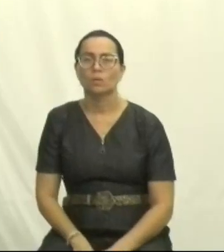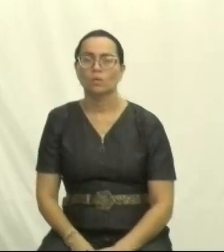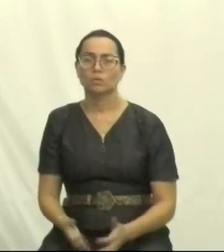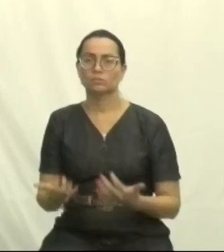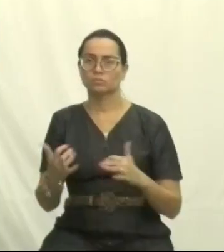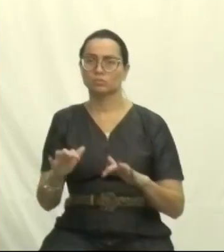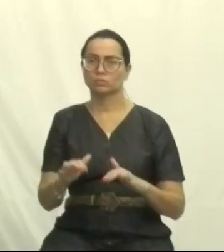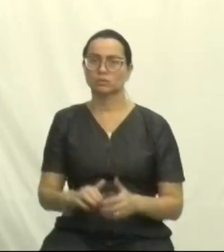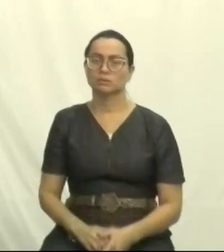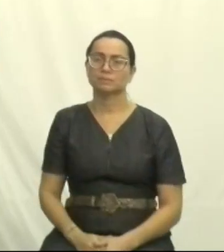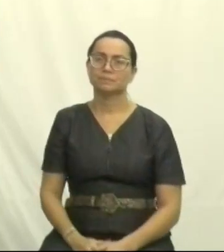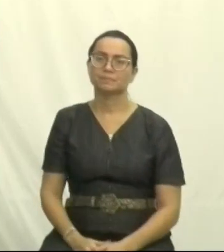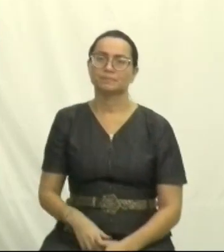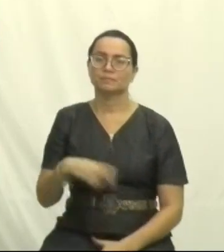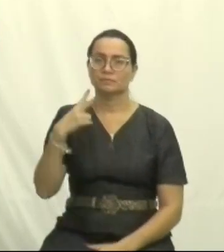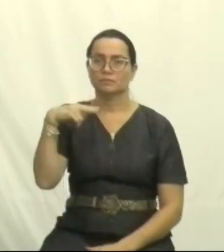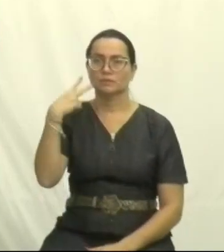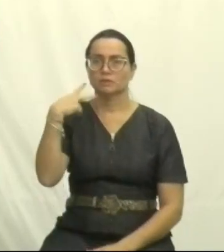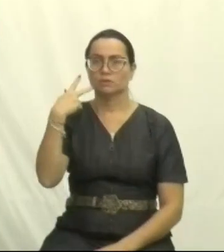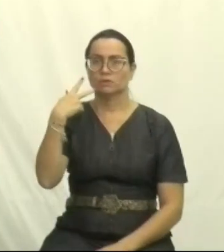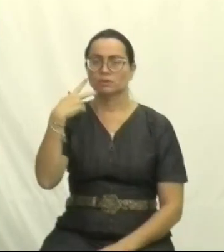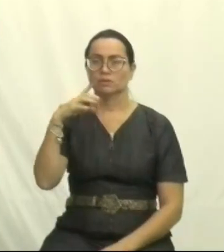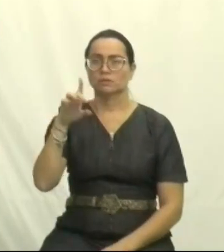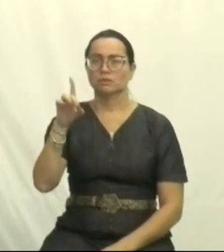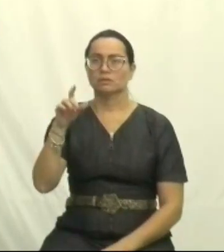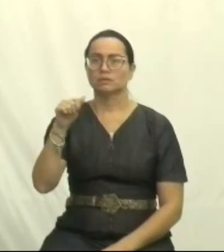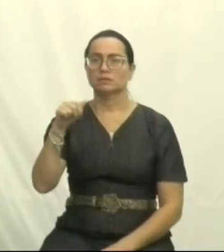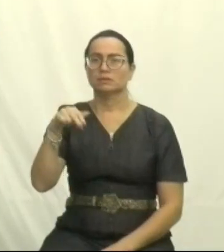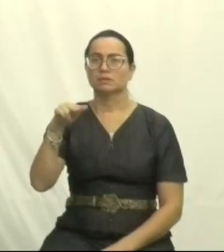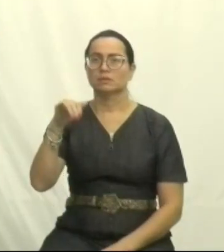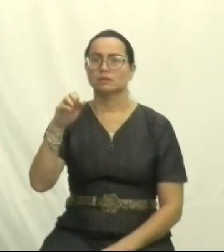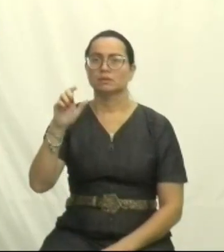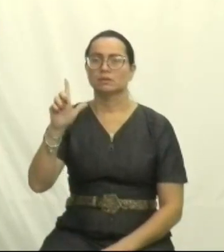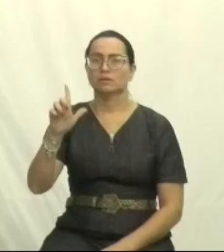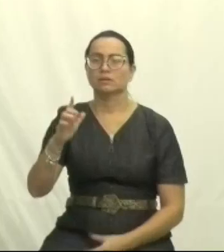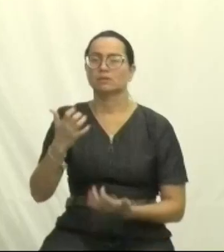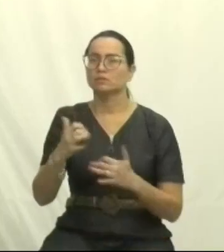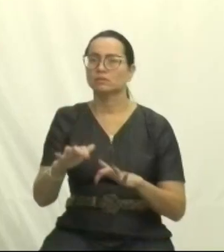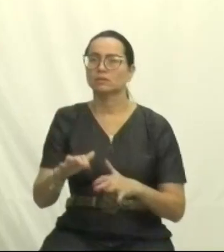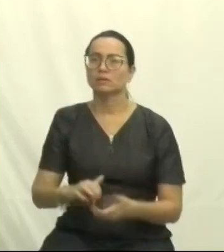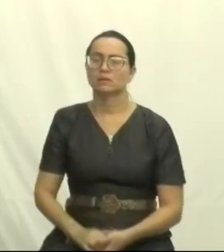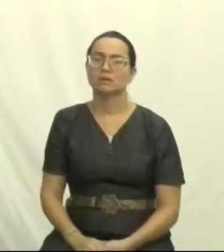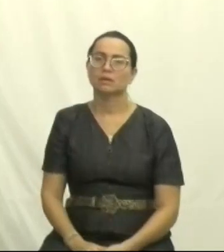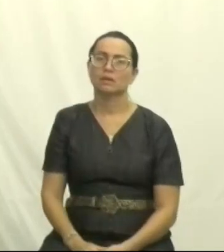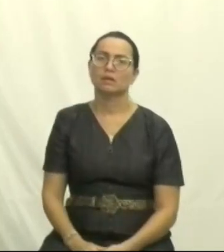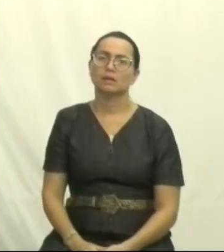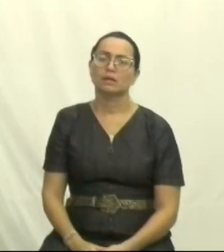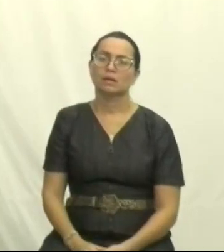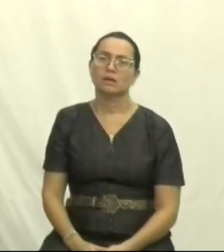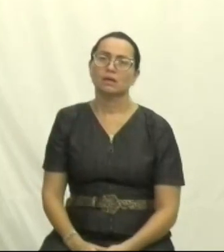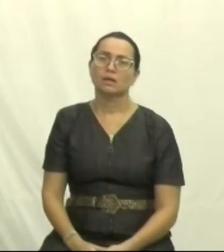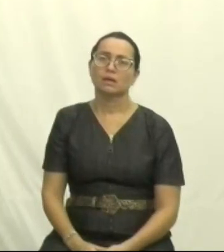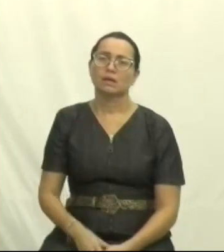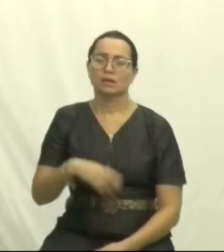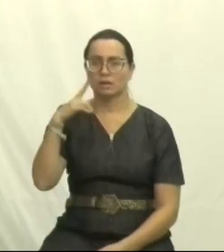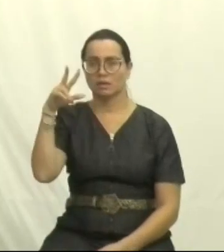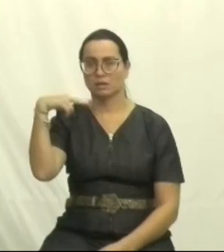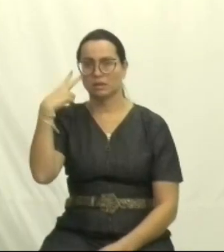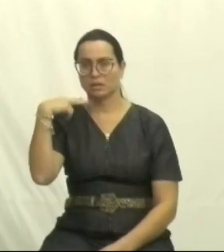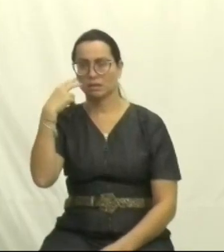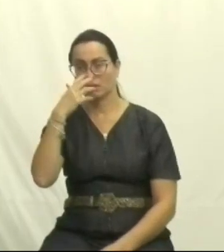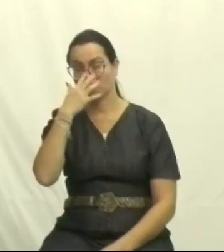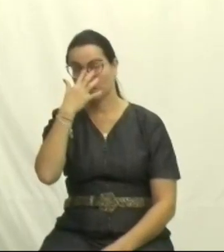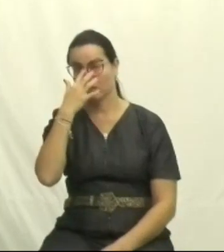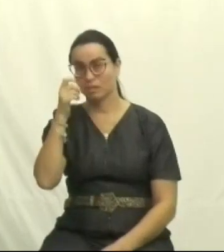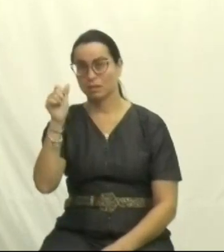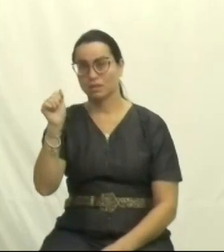Declina. Com a palavra, o vereador Daniel Frederico. Declina. Antunes. Com a palavra, o vereador